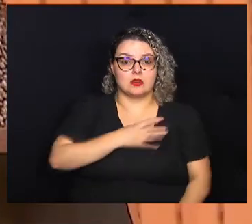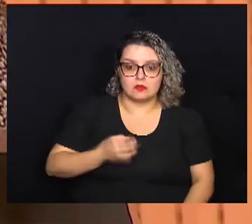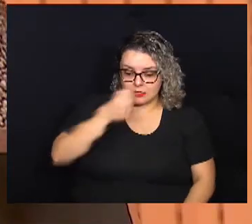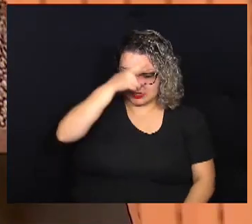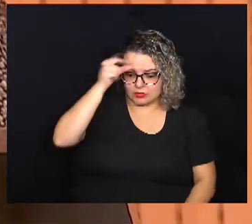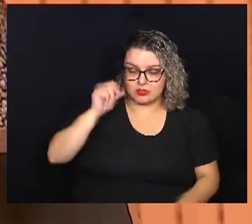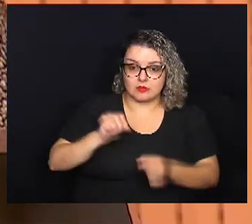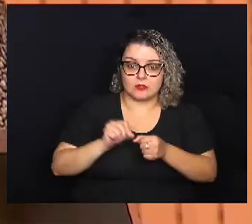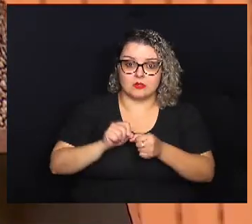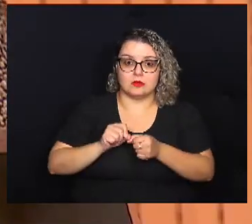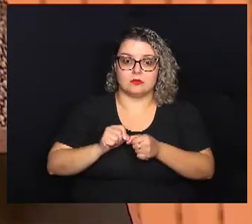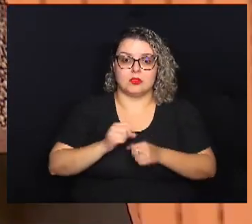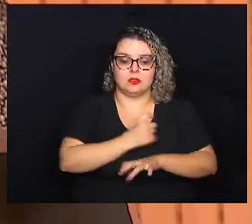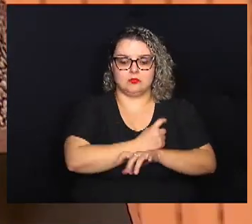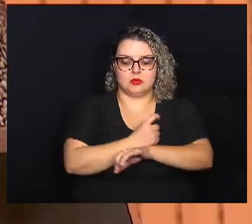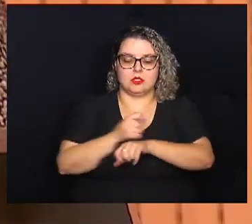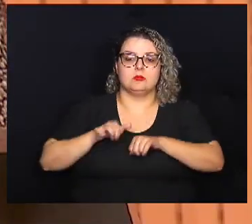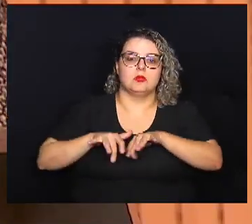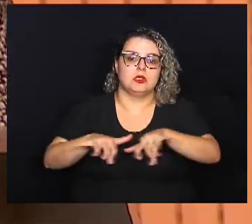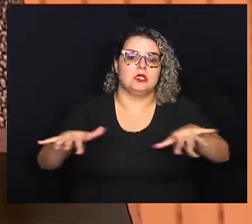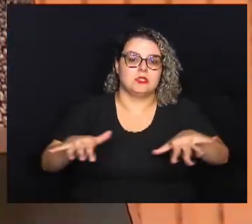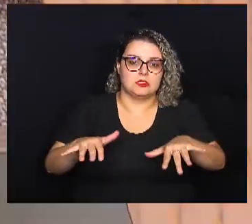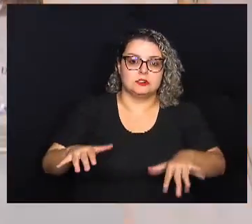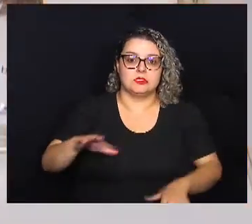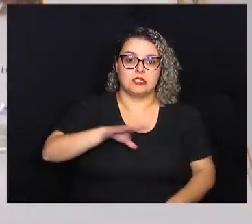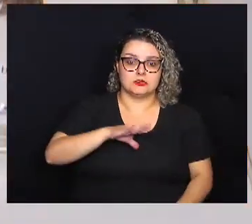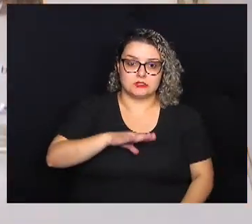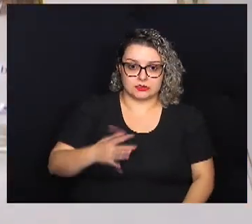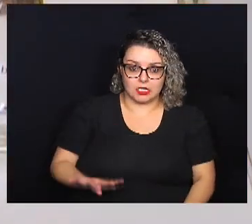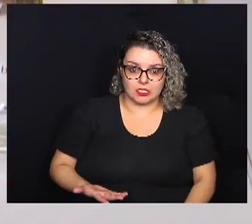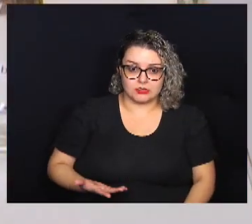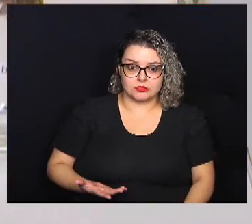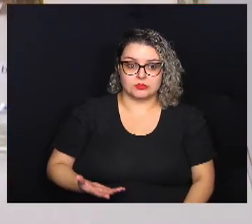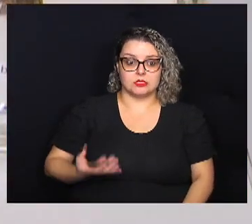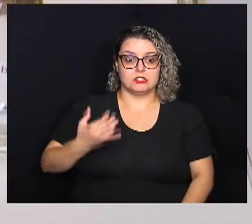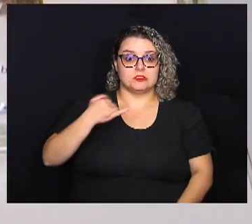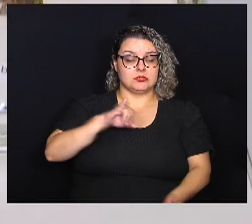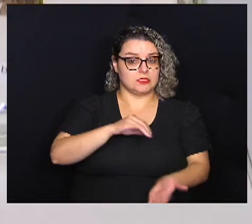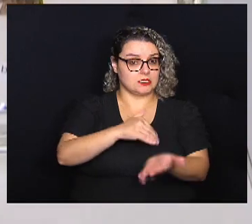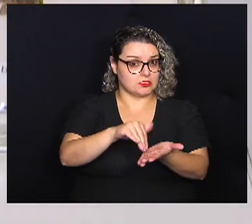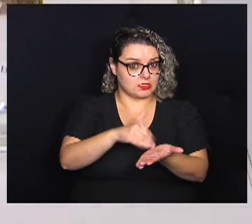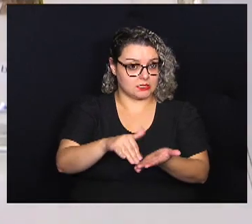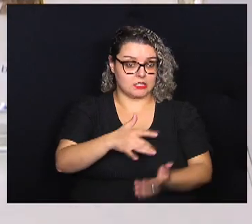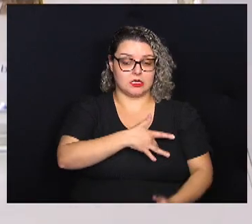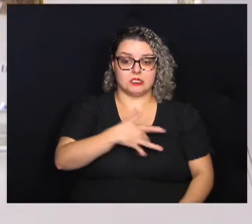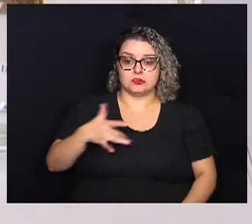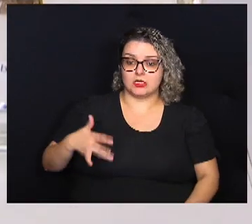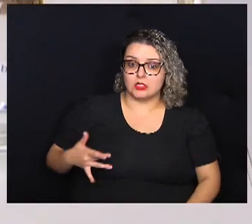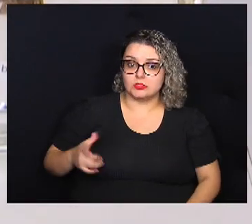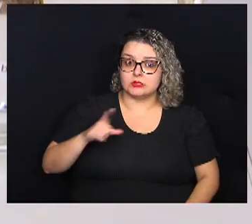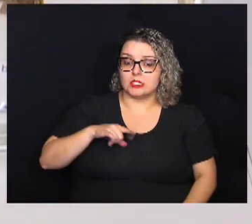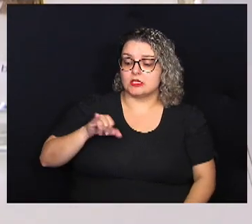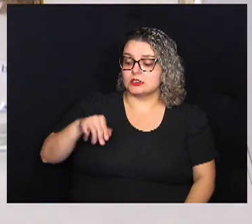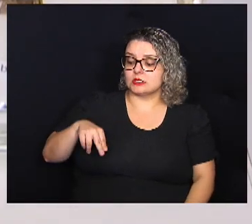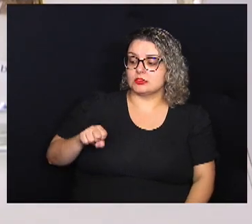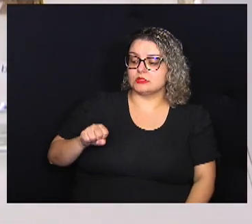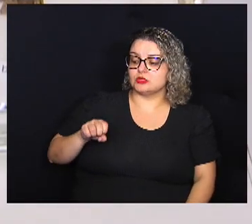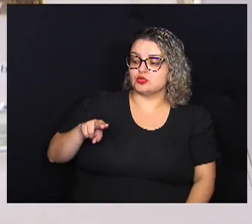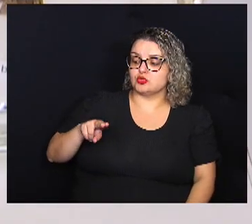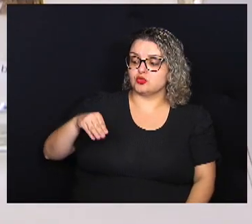relação à proliferação de escorpiões na cidade. Se a Secretaria de Saúde tem insumos para oferecer o